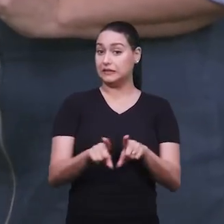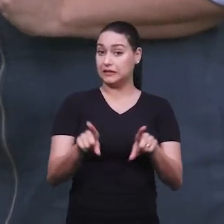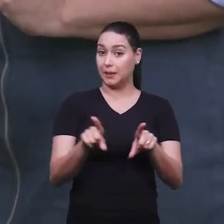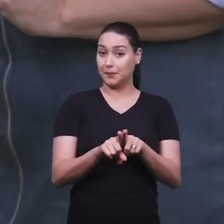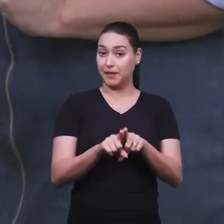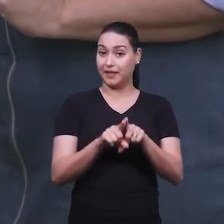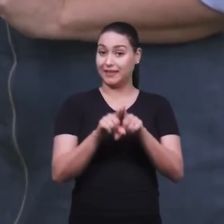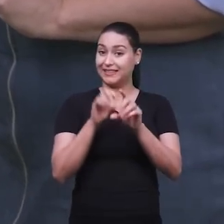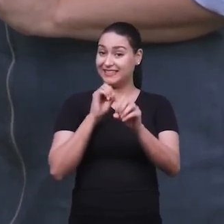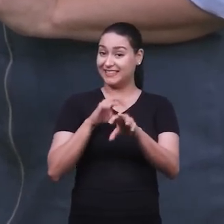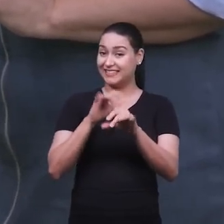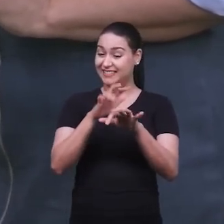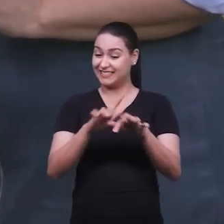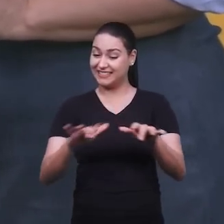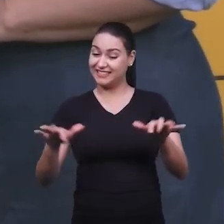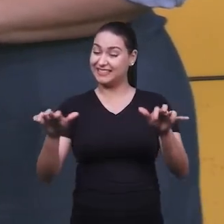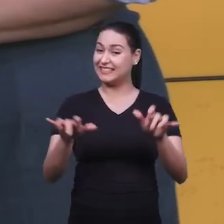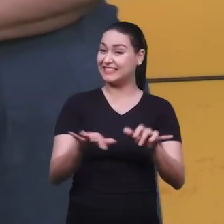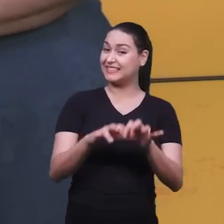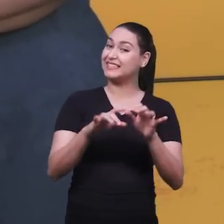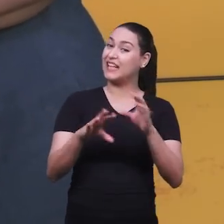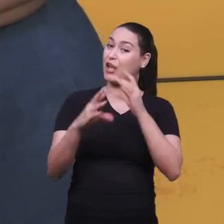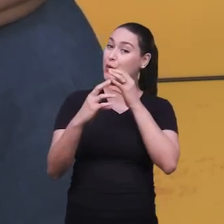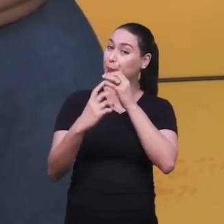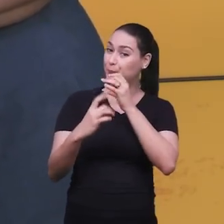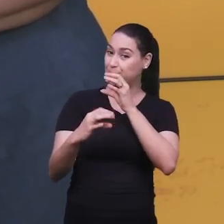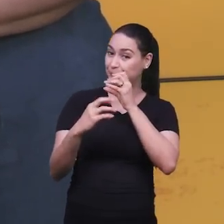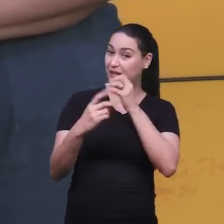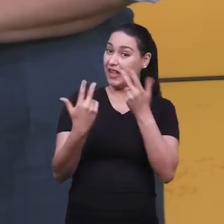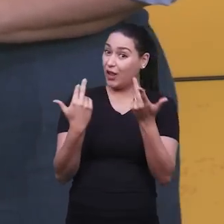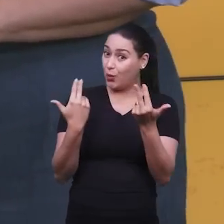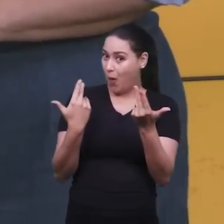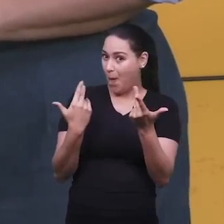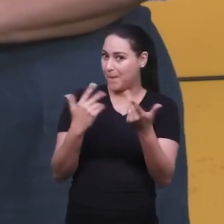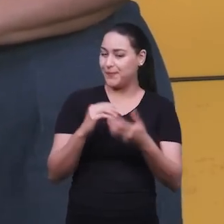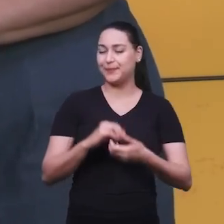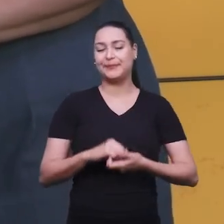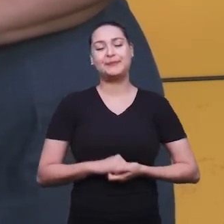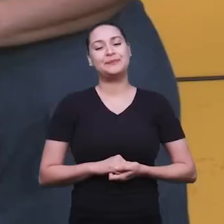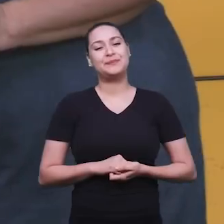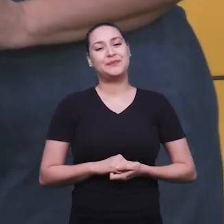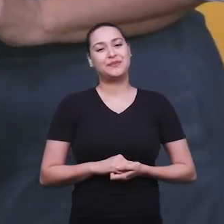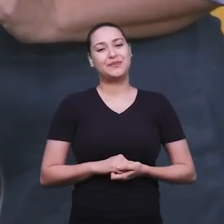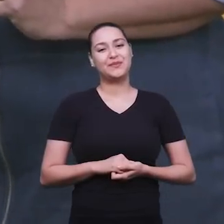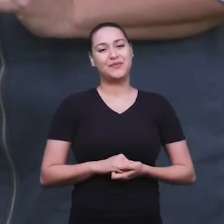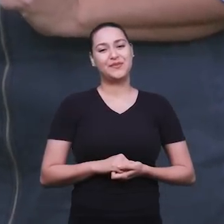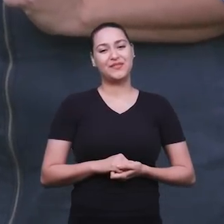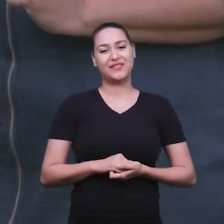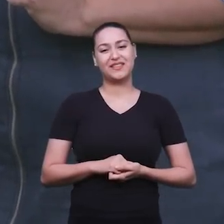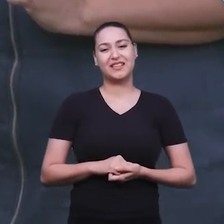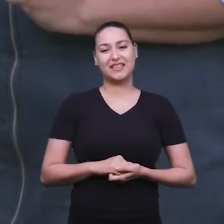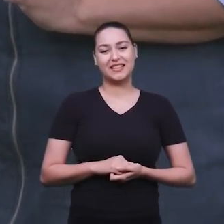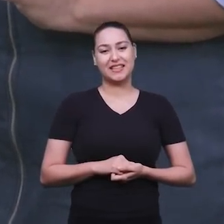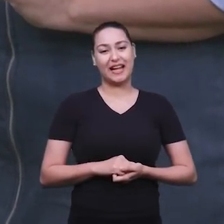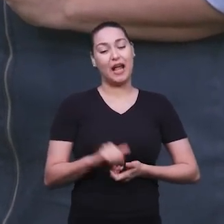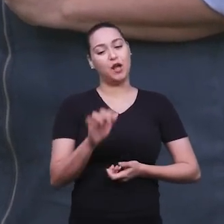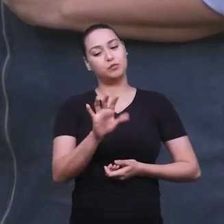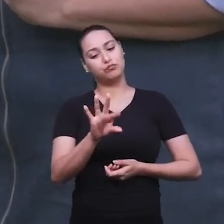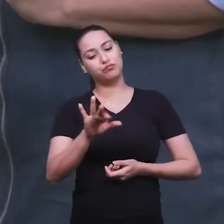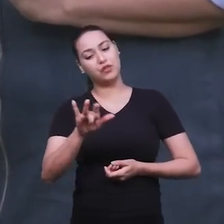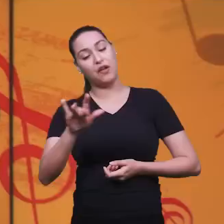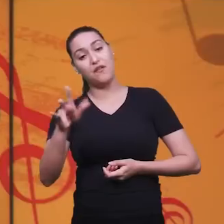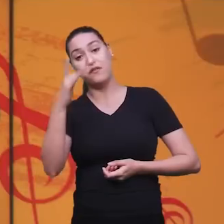estar solfejando, está igualzinho da flauta doce. E aqui a tia colocou o dedilhado